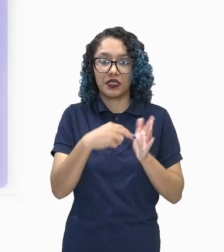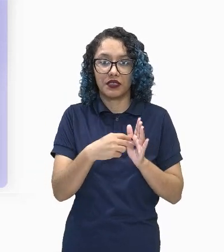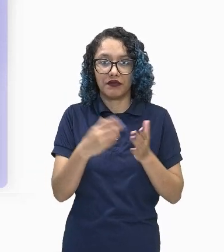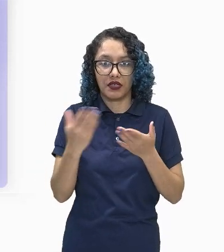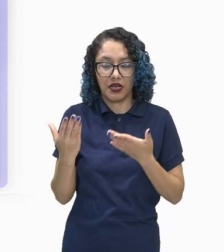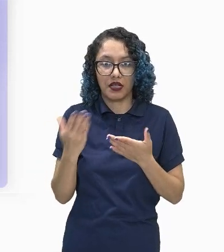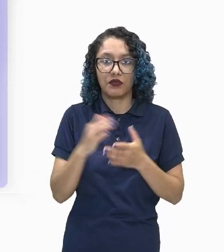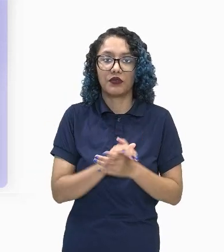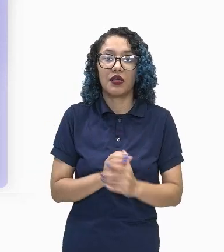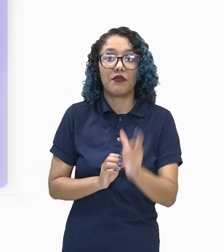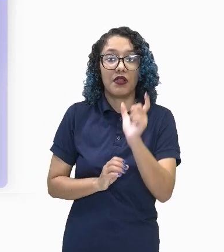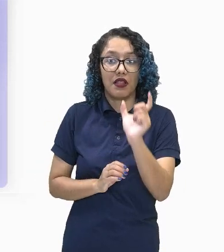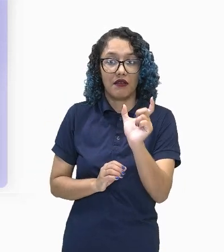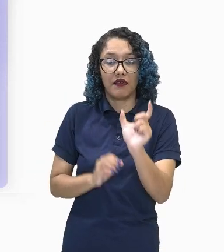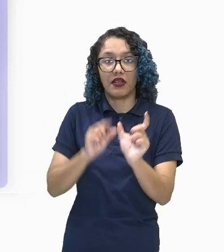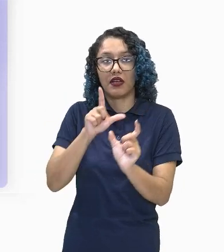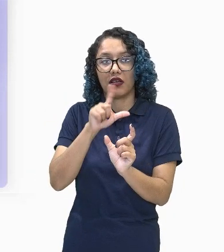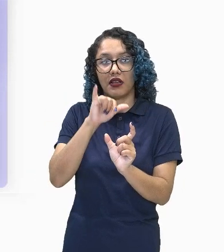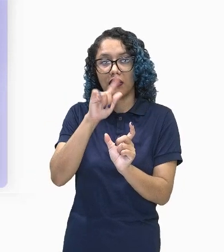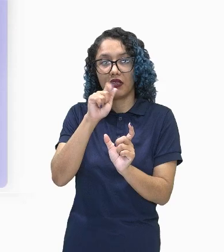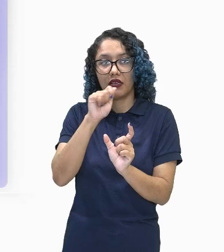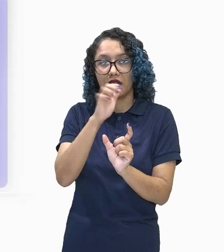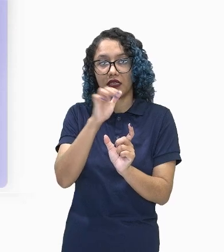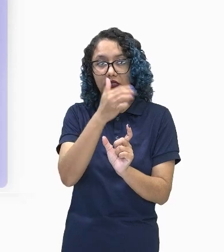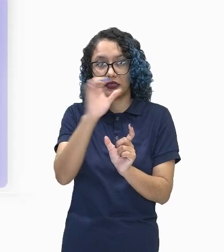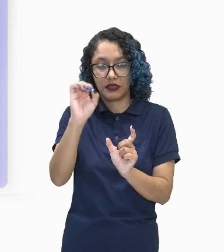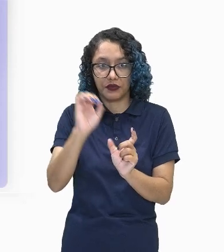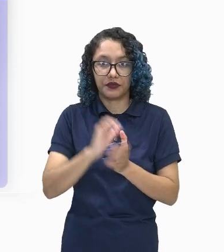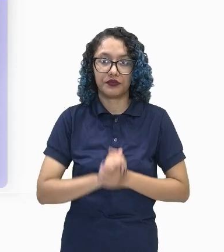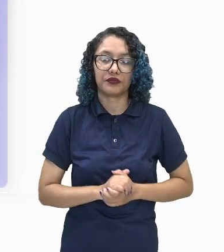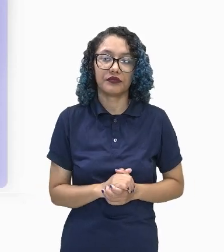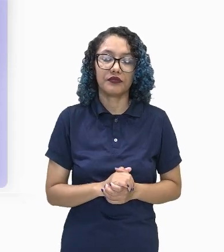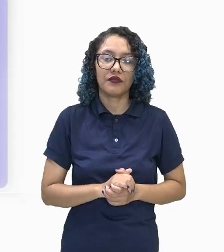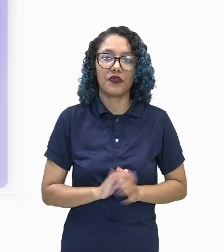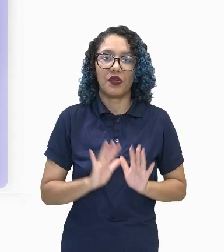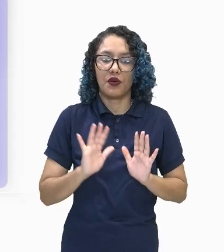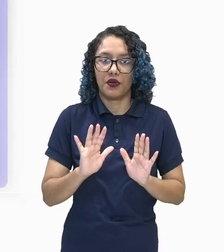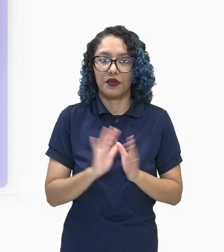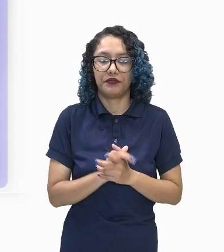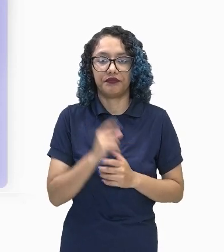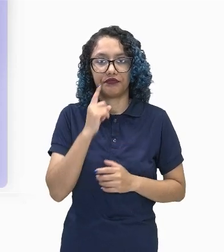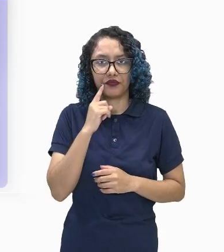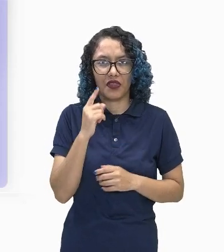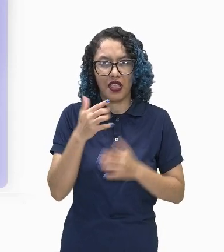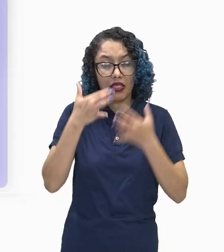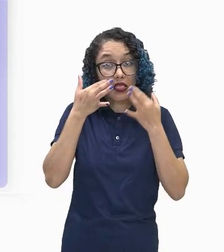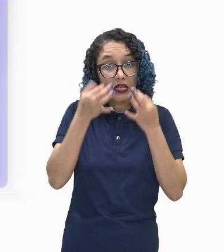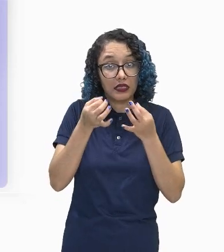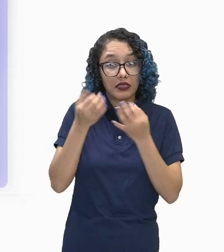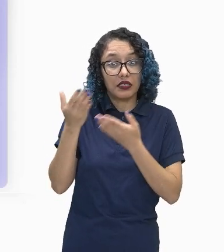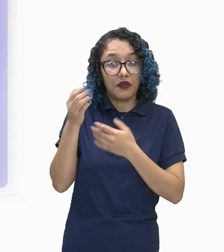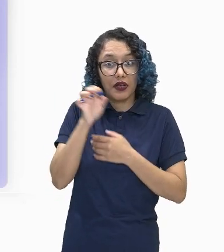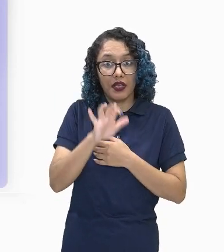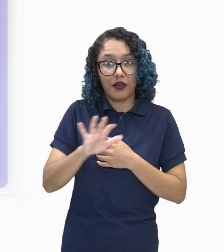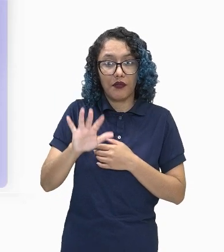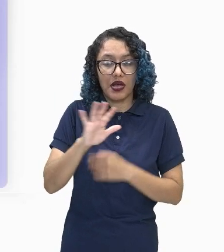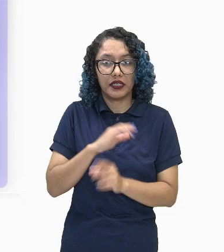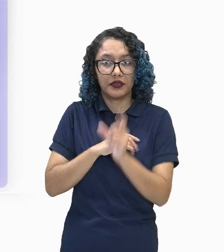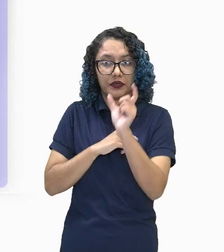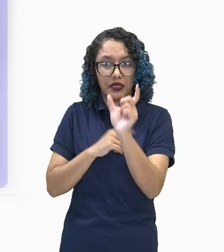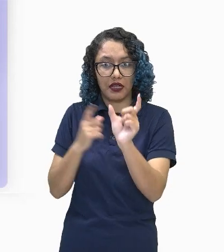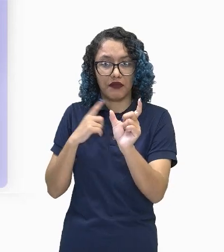da ligação. Então, agora observe o cartaz em que aparece essa palavra.